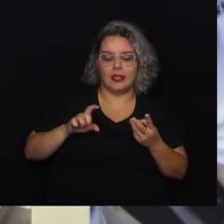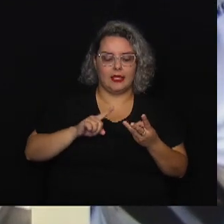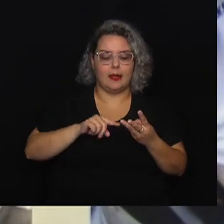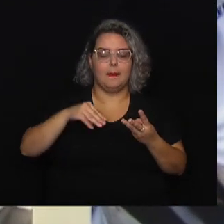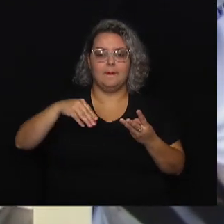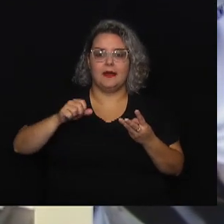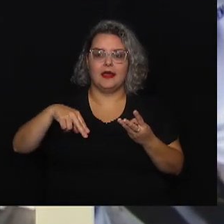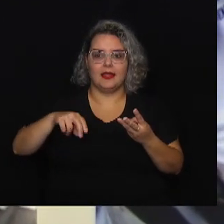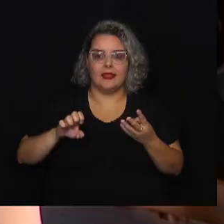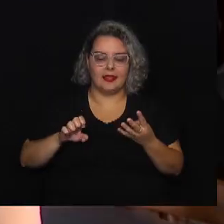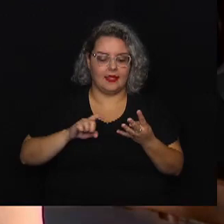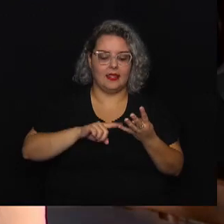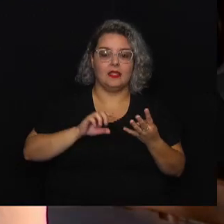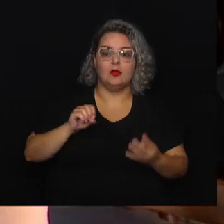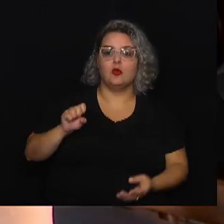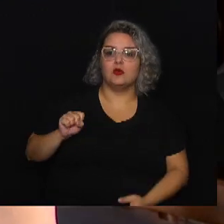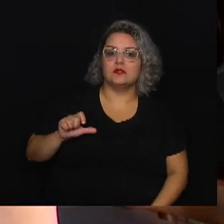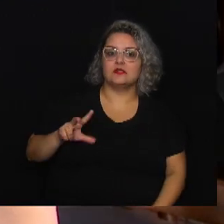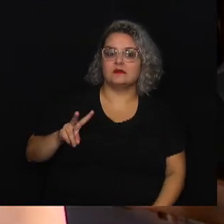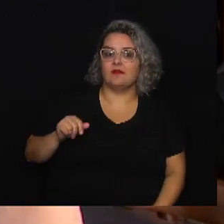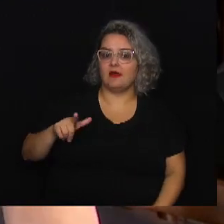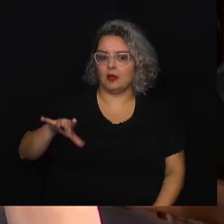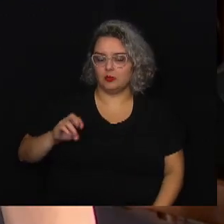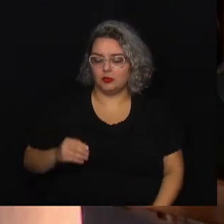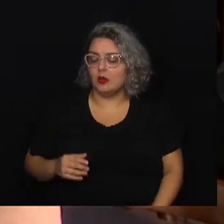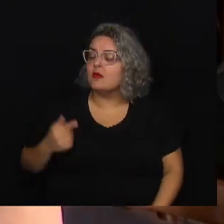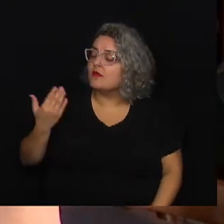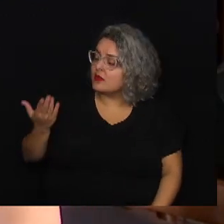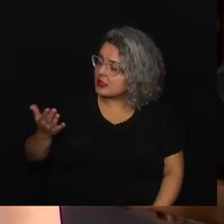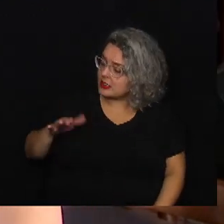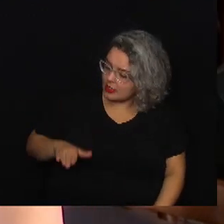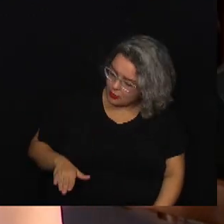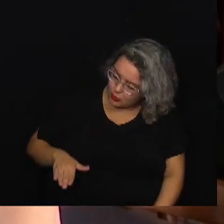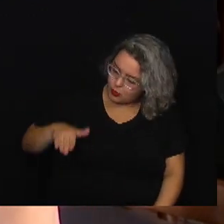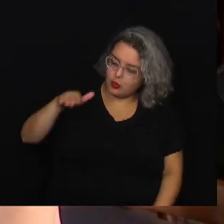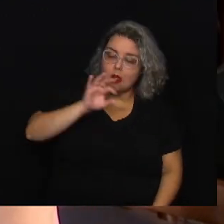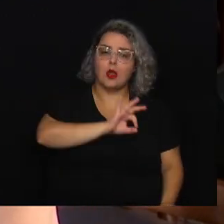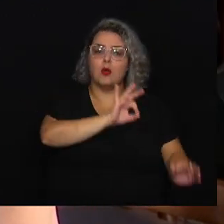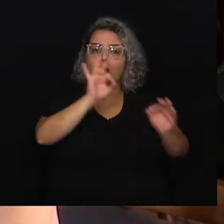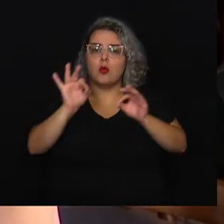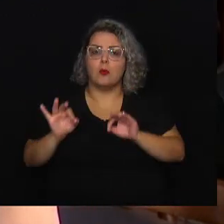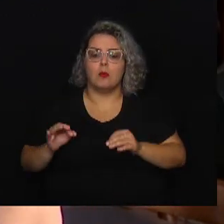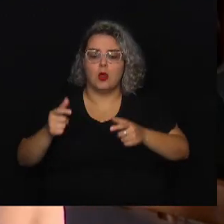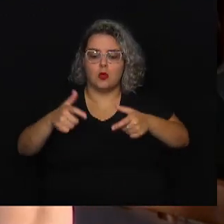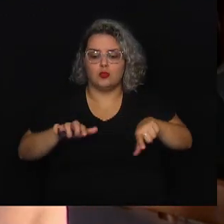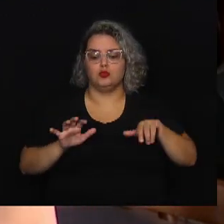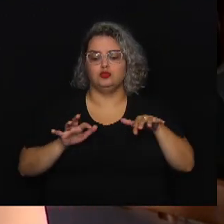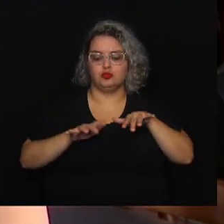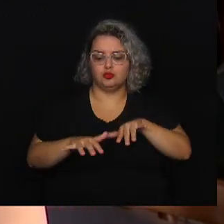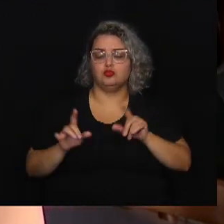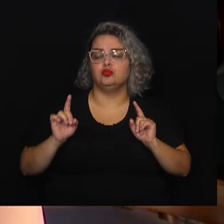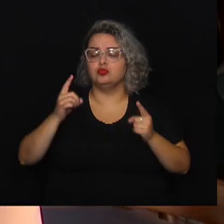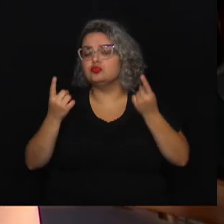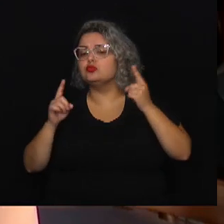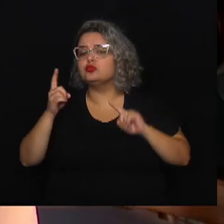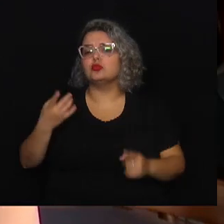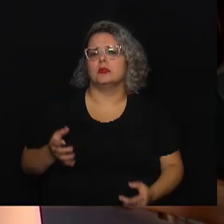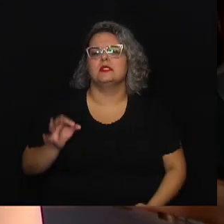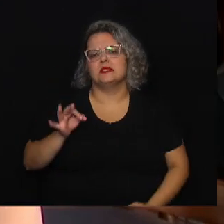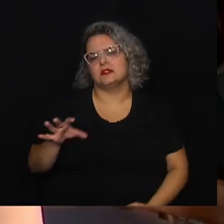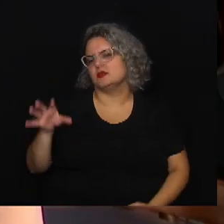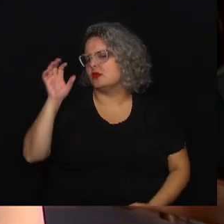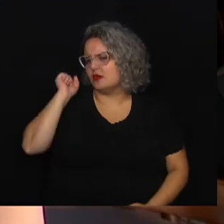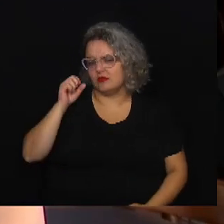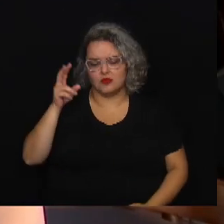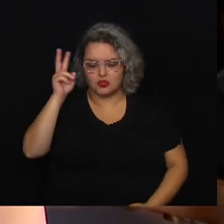Botcher. Você desde pequeno acompanha o bloco, né? E com certeza ouviu histórias do seu pai,